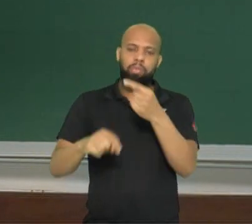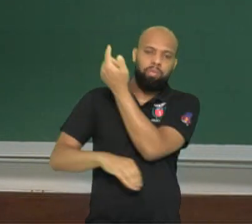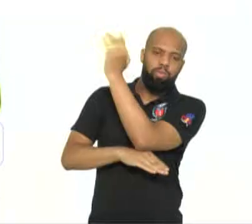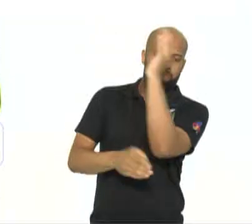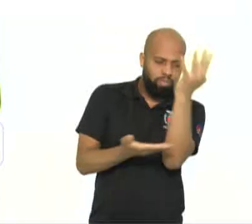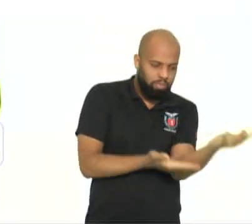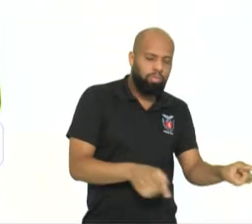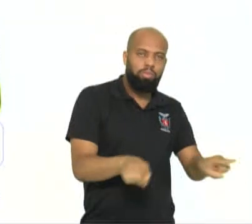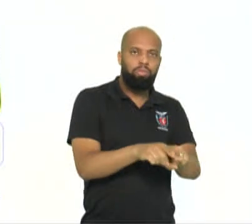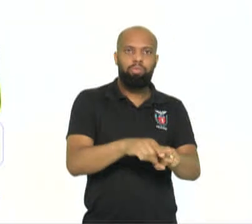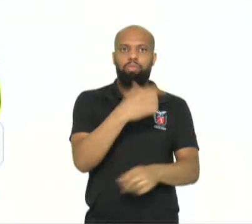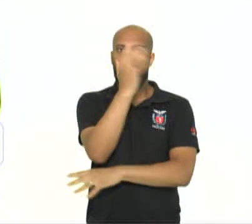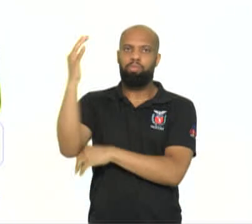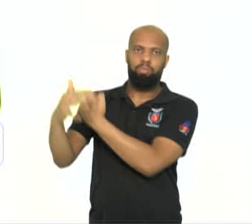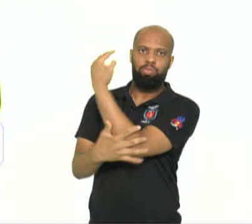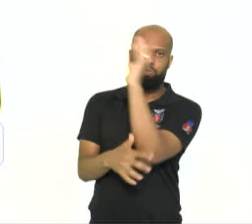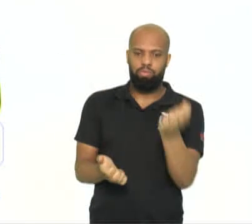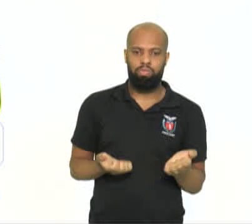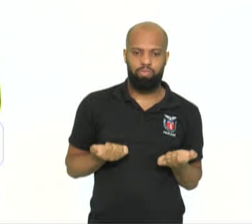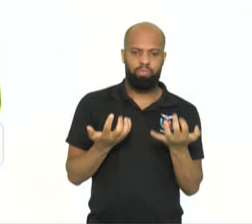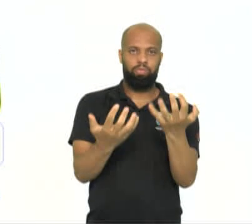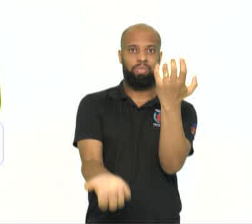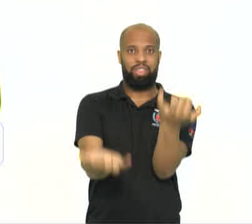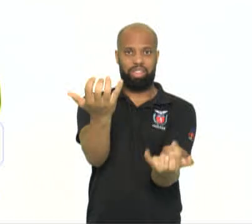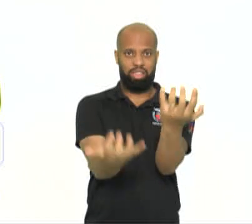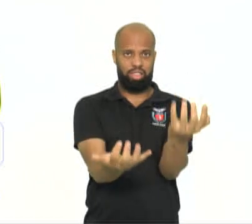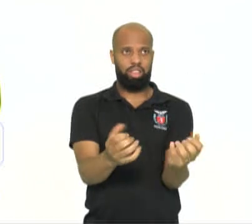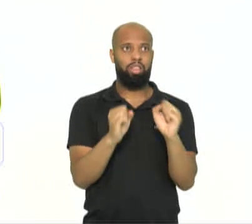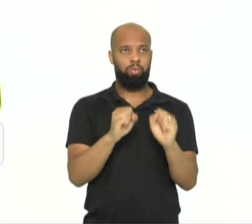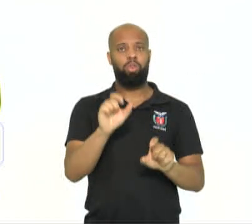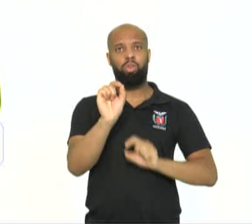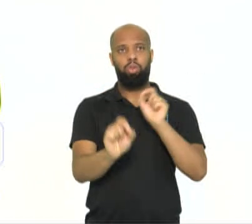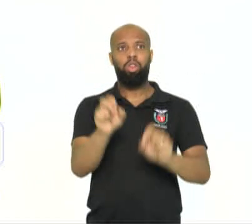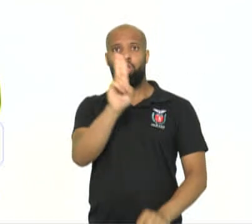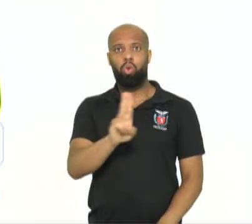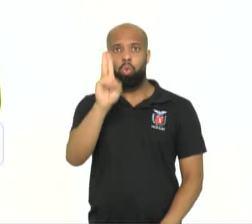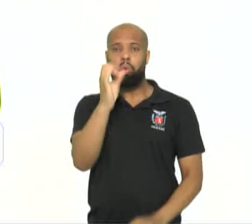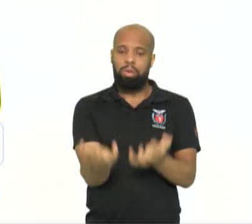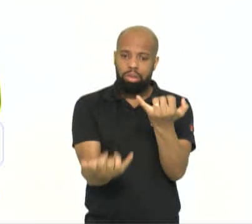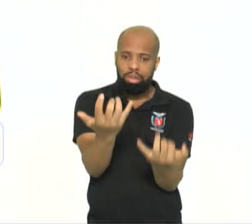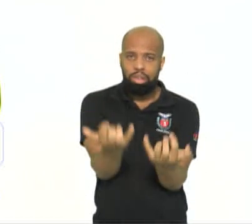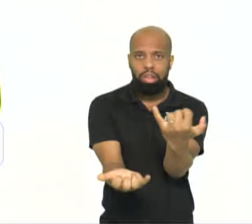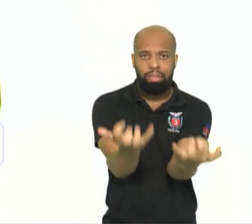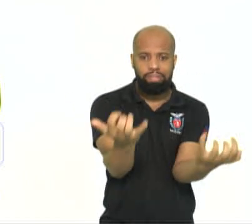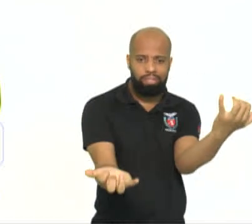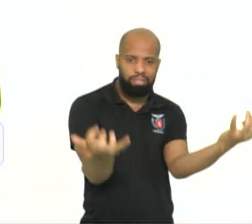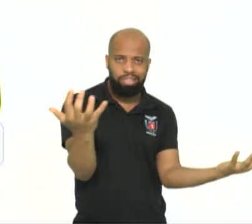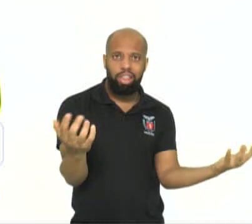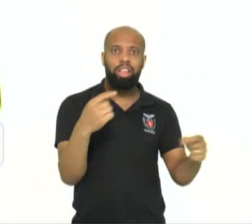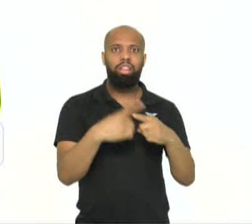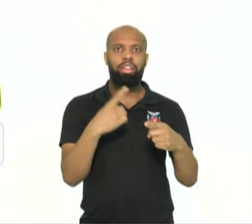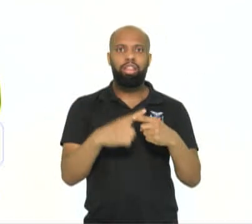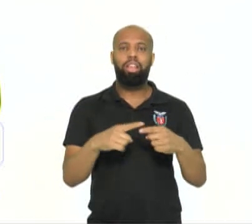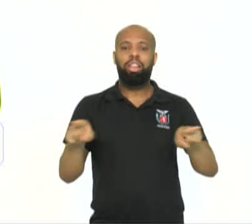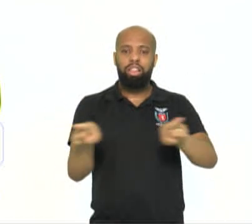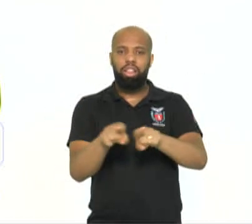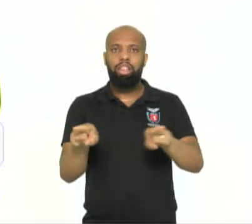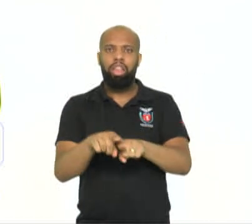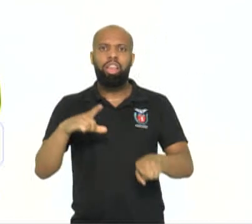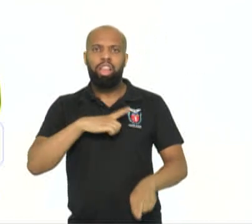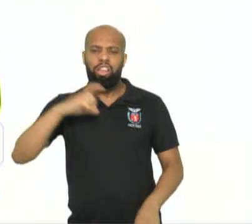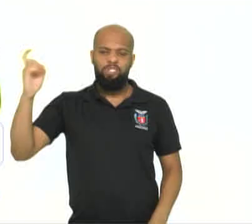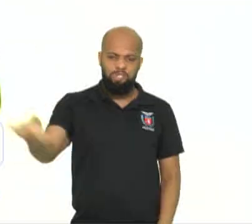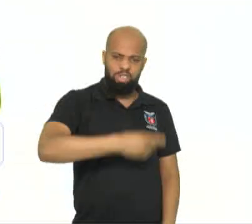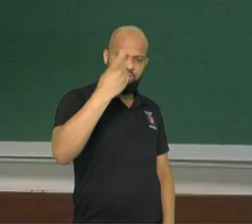né? Para fazer desmatamento, a gente pode usar queimadas. Então, queimada e desmatamento, geralmente, eles estão bem associados,